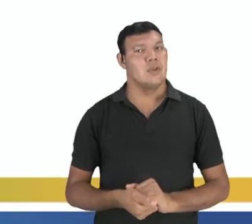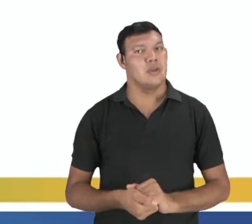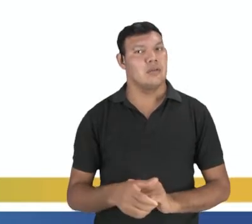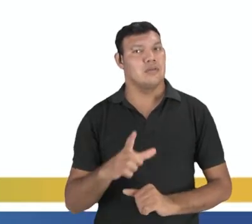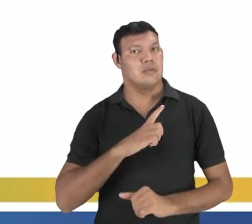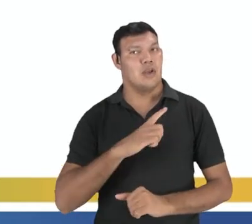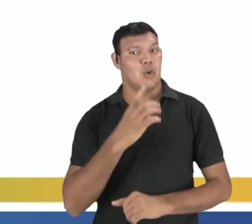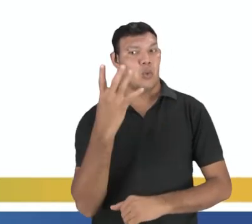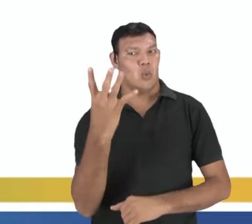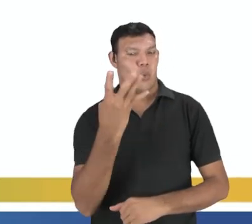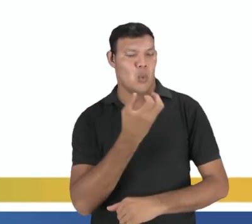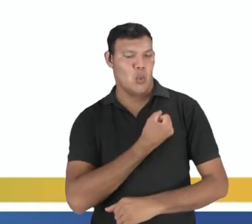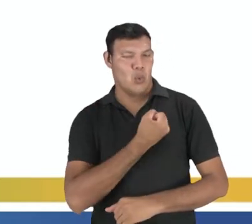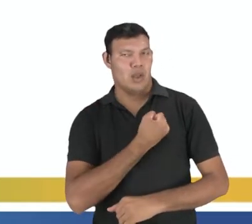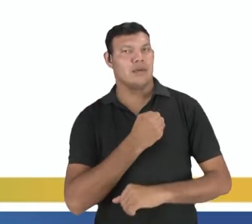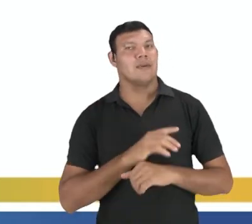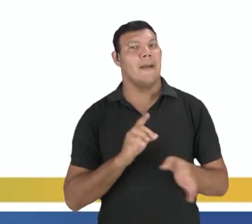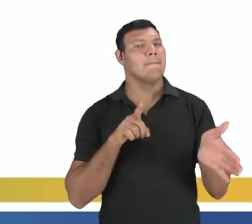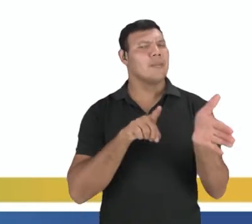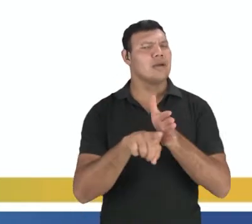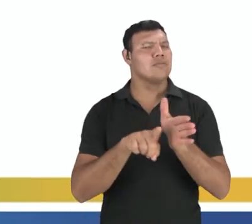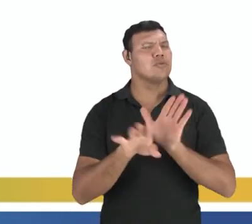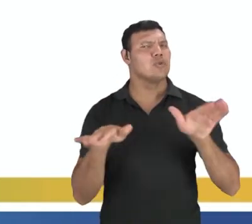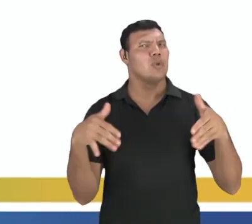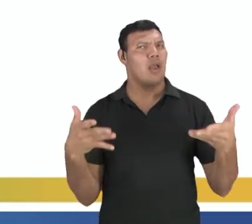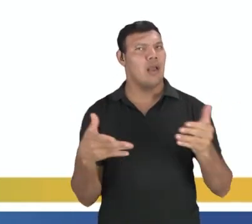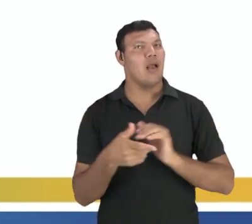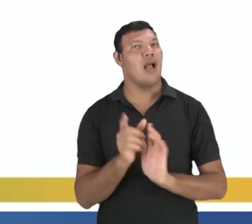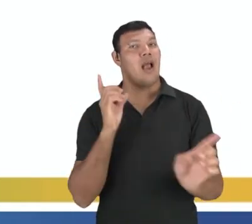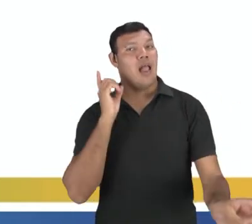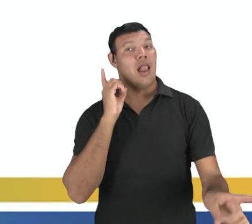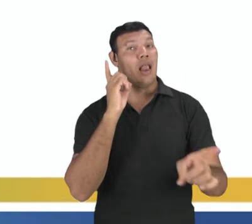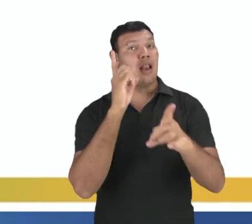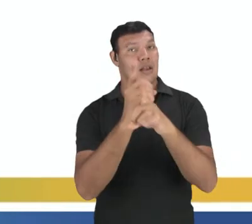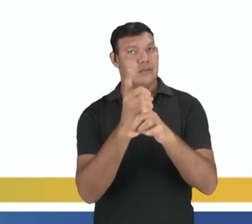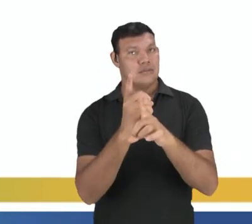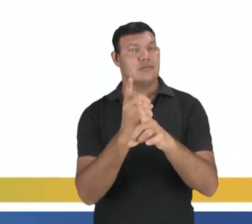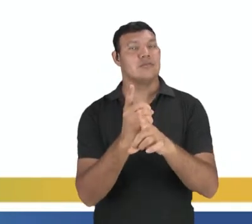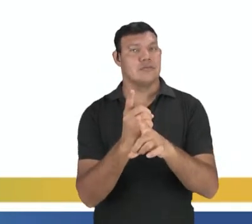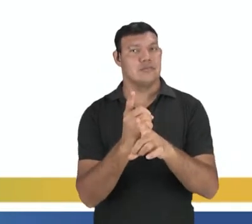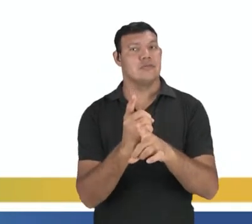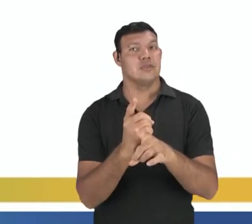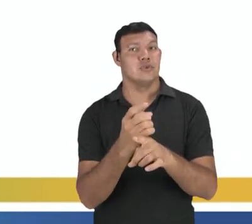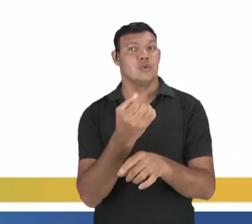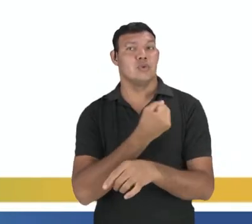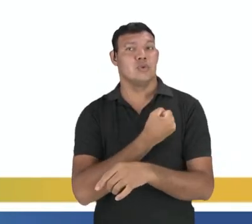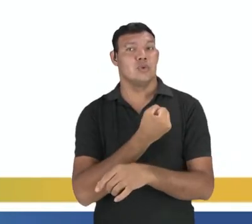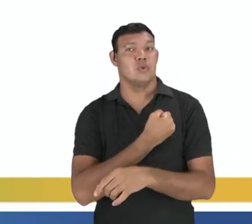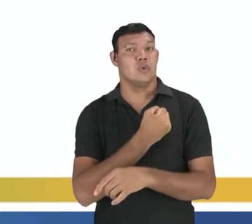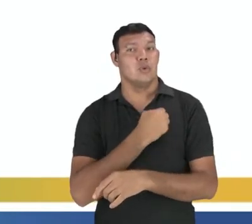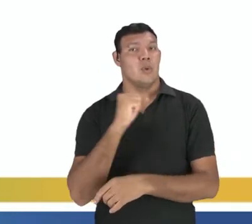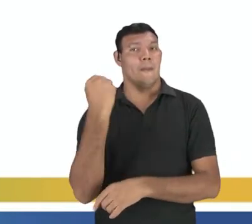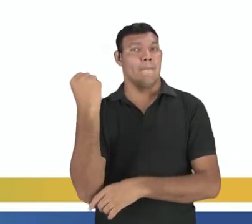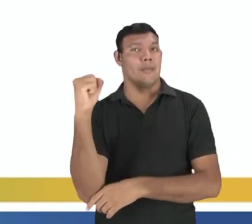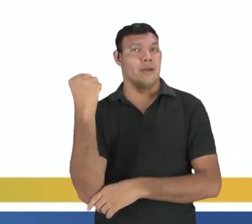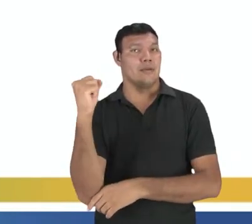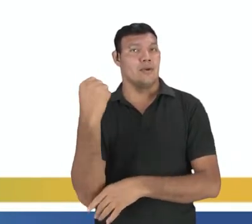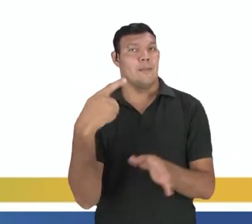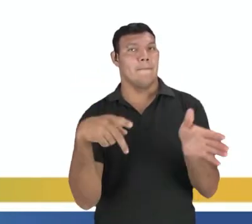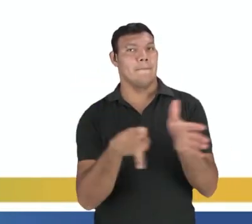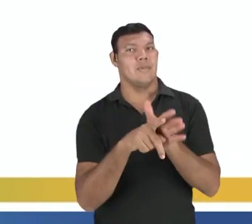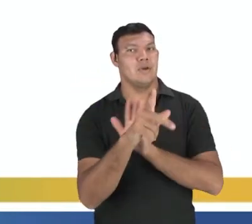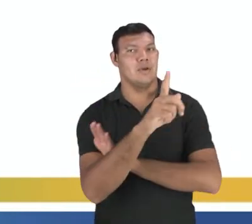números. Ele vai perguntar, determine o oitavo termo